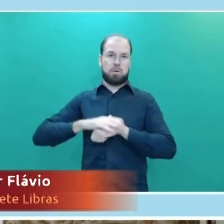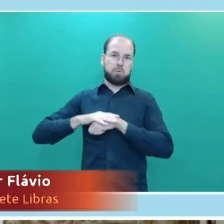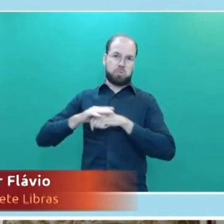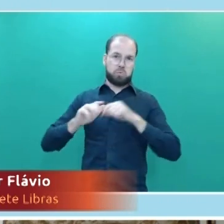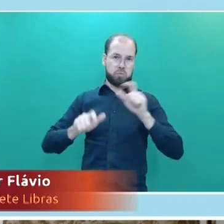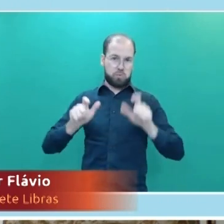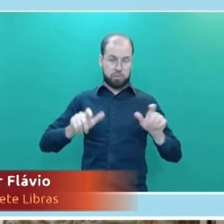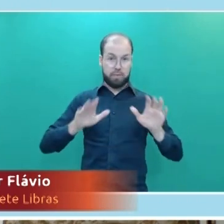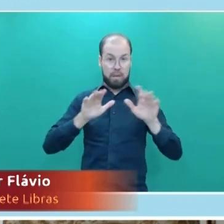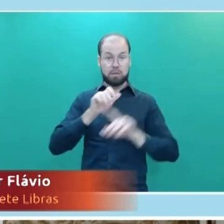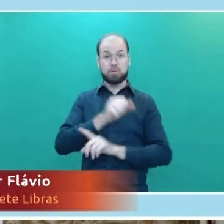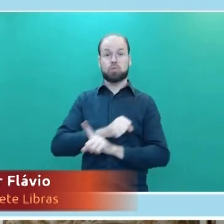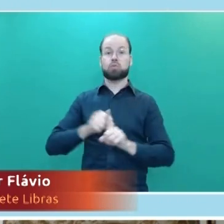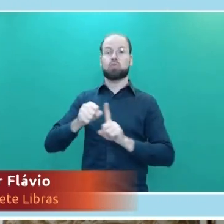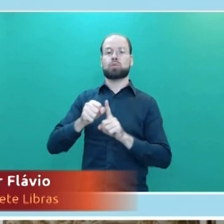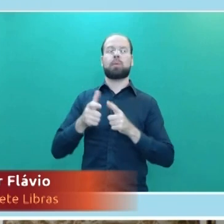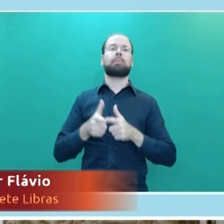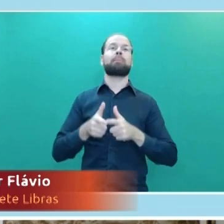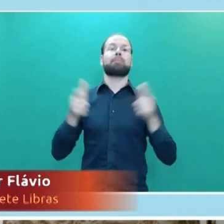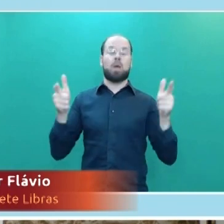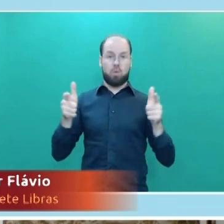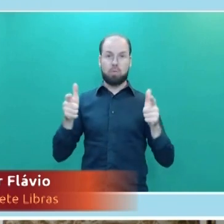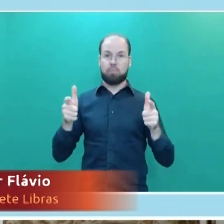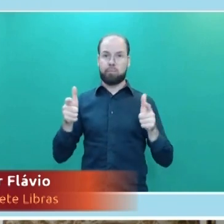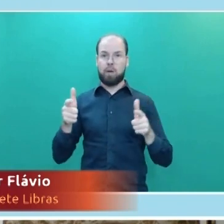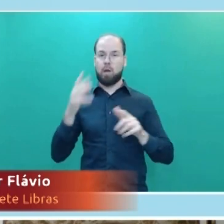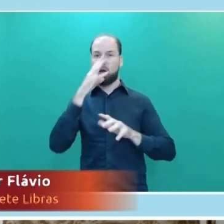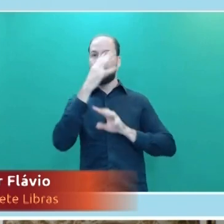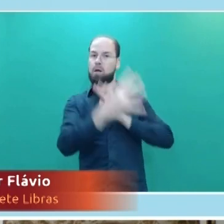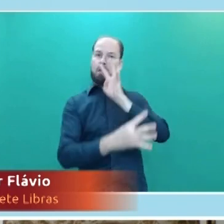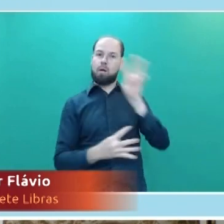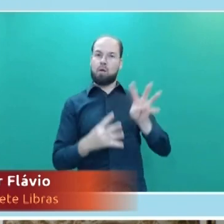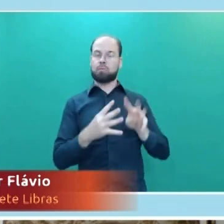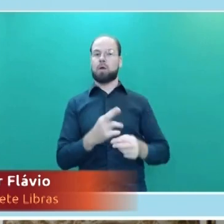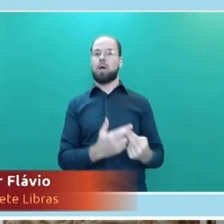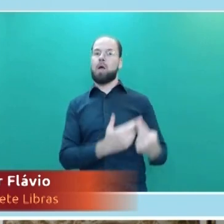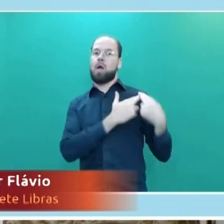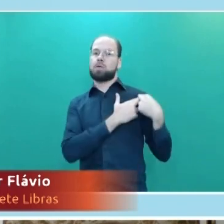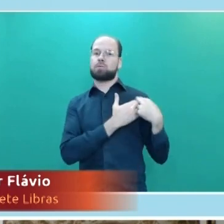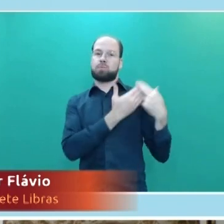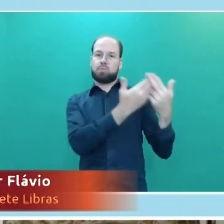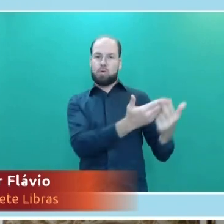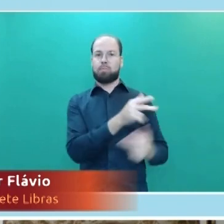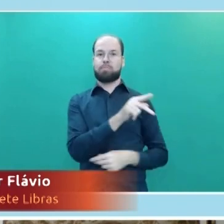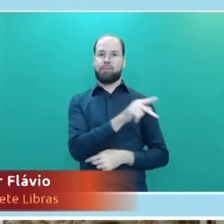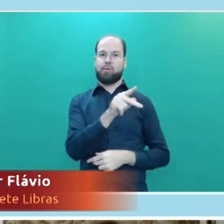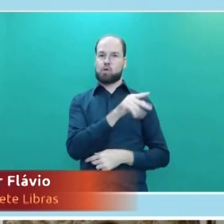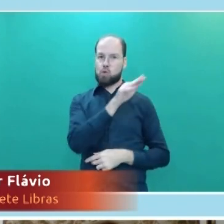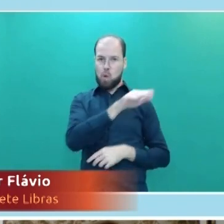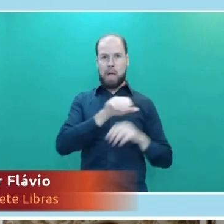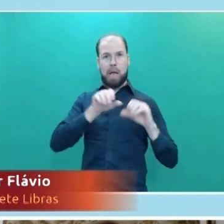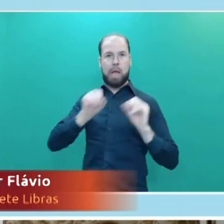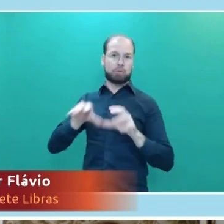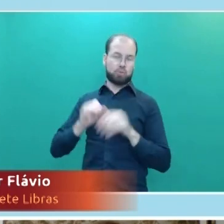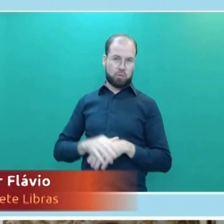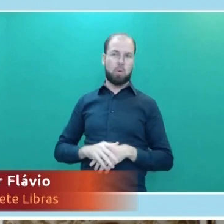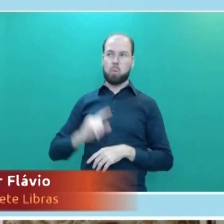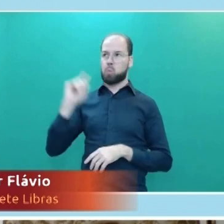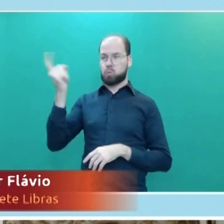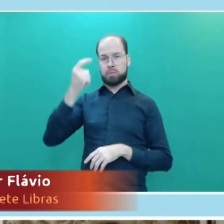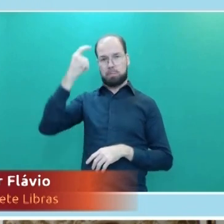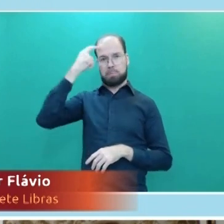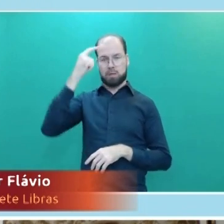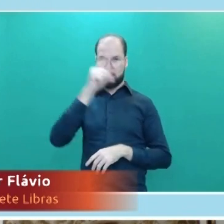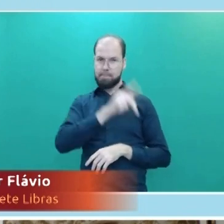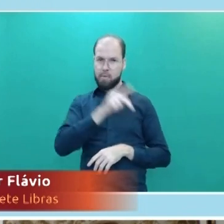sociedade como um todo muitas vezes coloca no professor a responsabilidade da educação de forma total, né, como se o professor que tivesse que dar